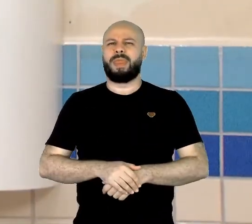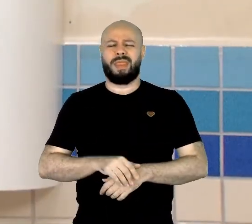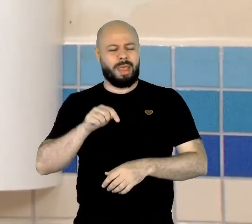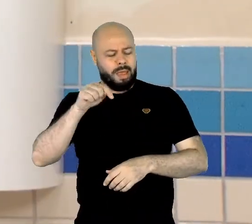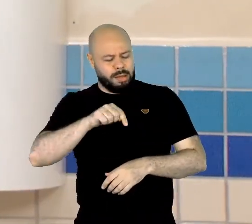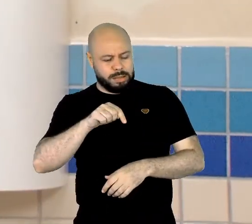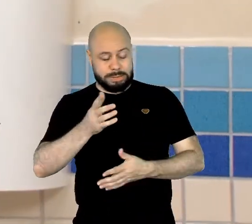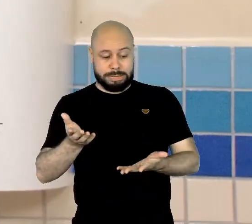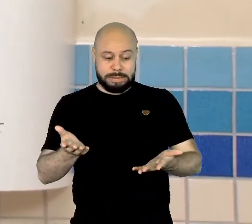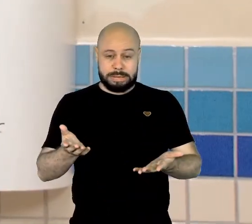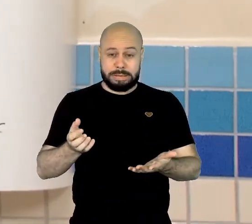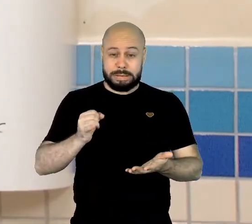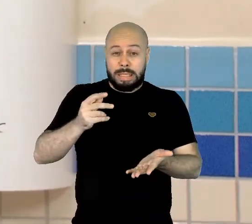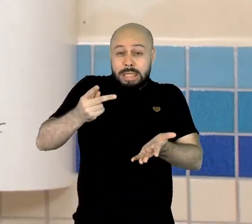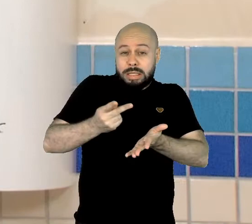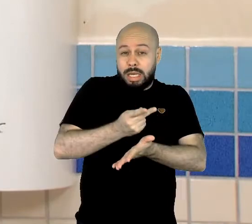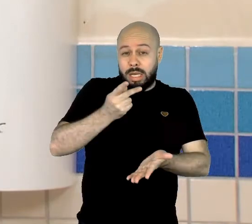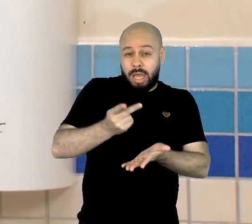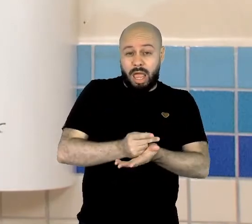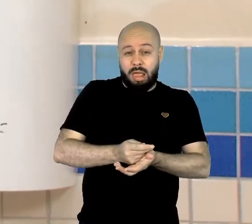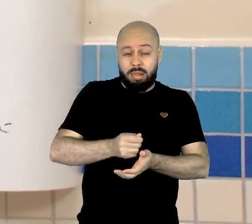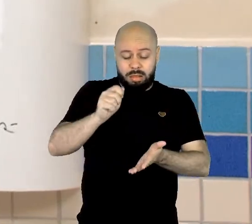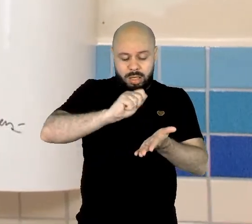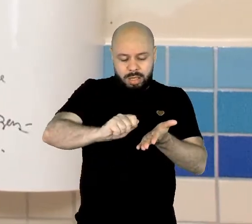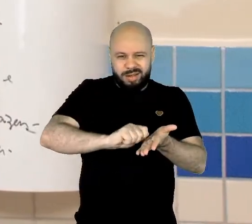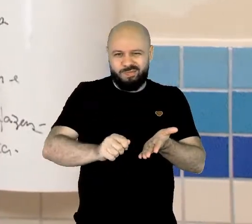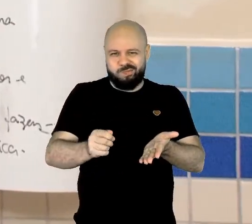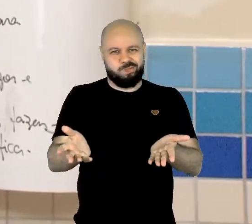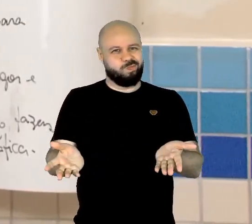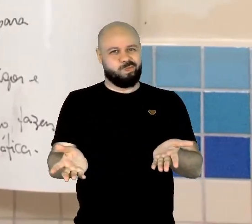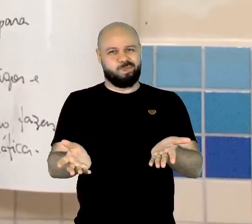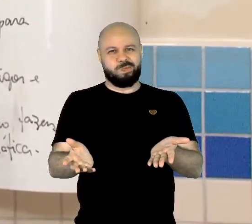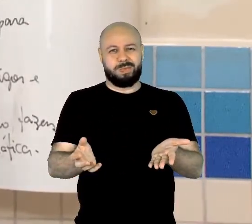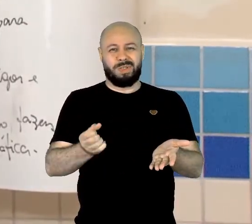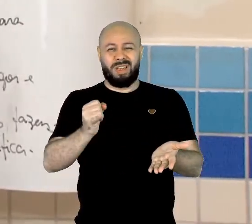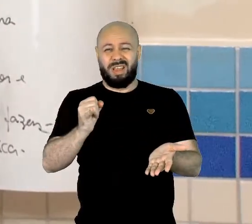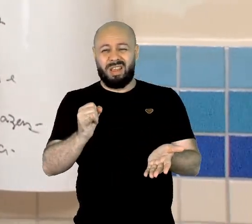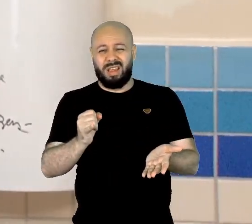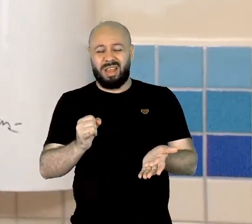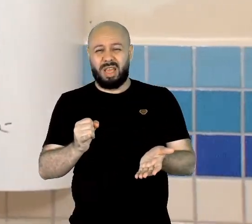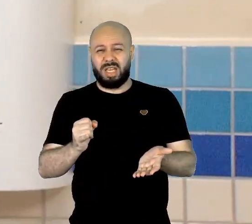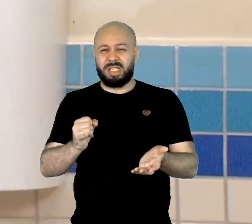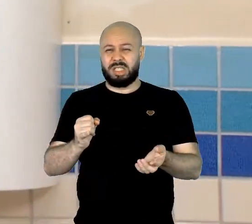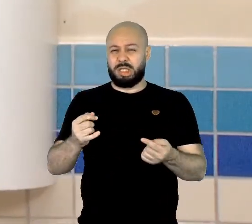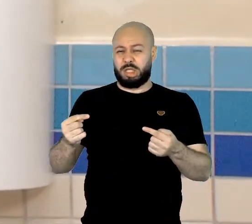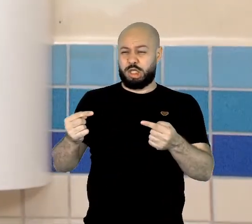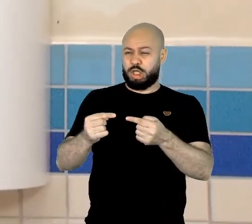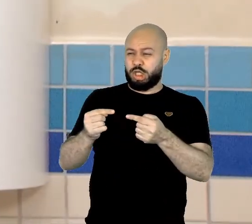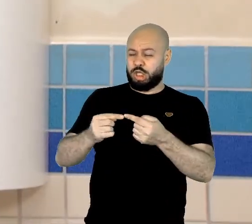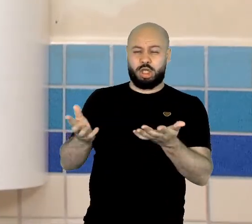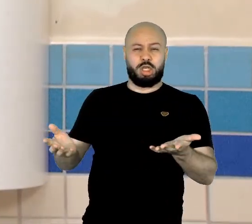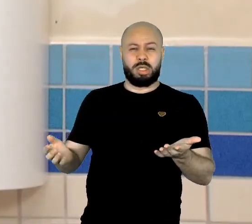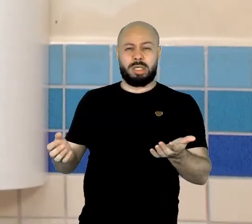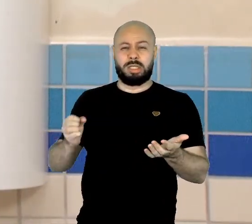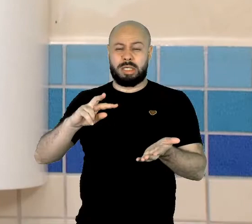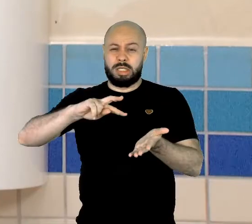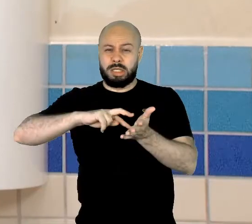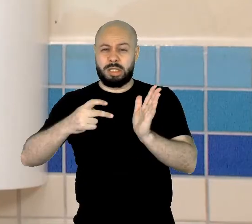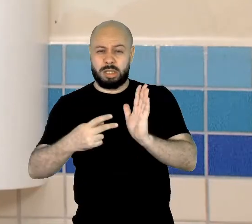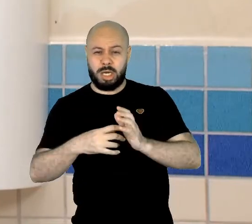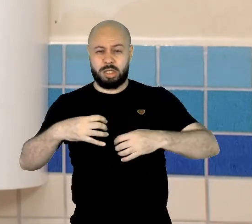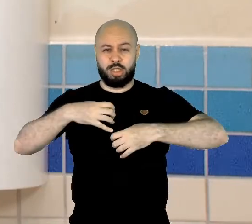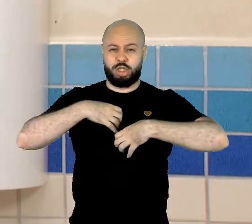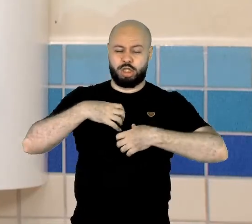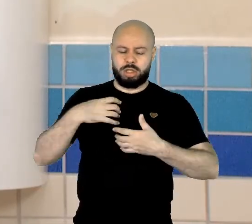houve algum erro ortográfico, se não houve algum erro de sentido, de significado, para que você